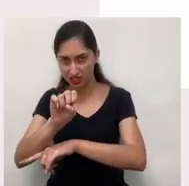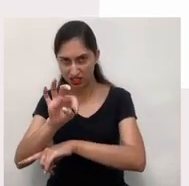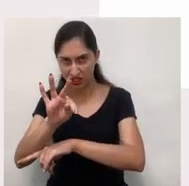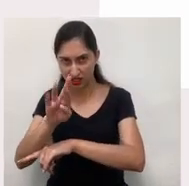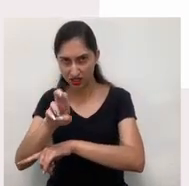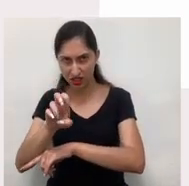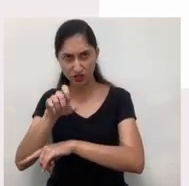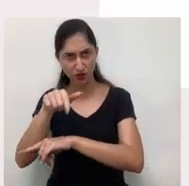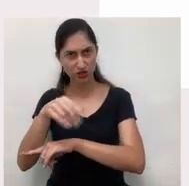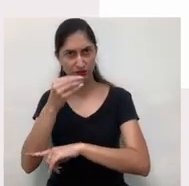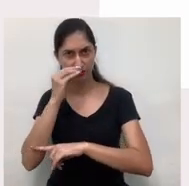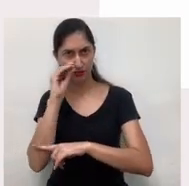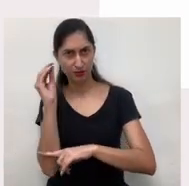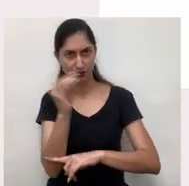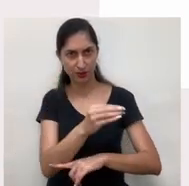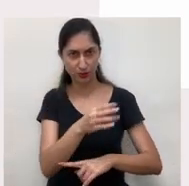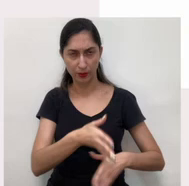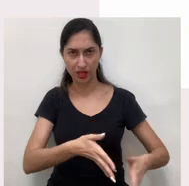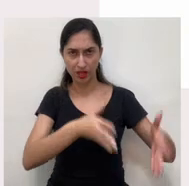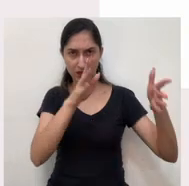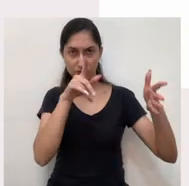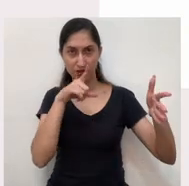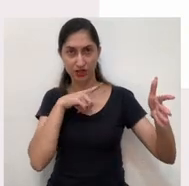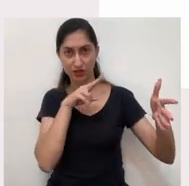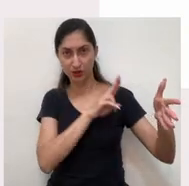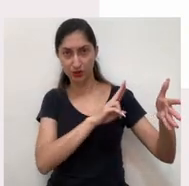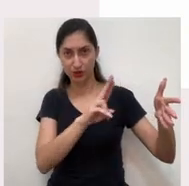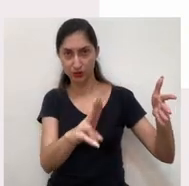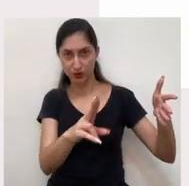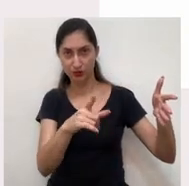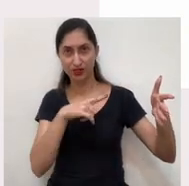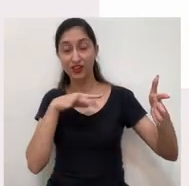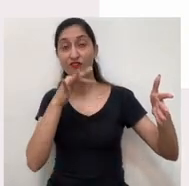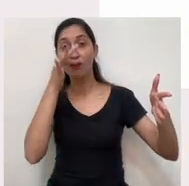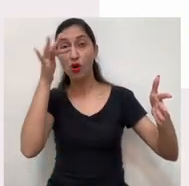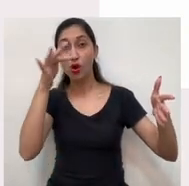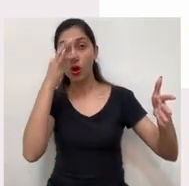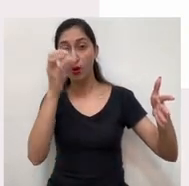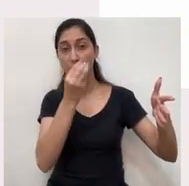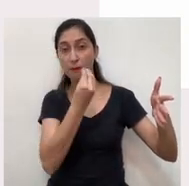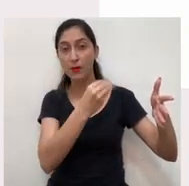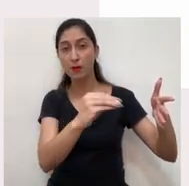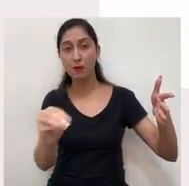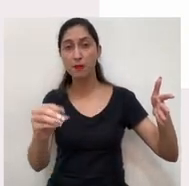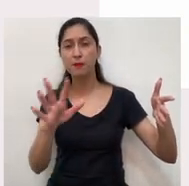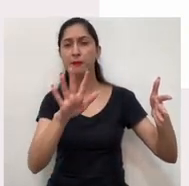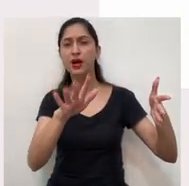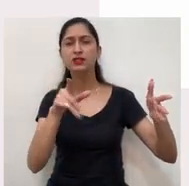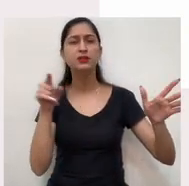prédio que não estampa apenas o nome, forjado com flores, mas a pergunta.